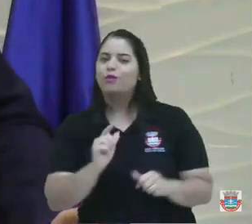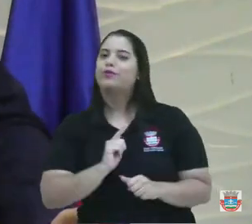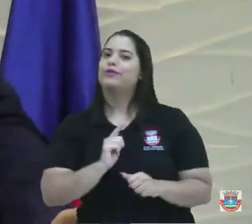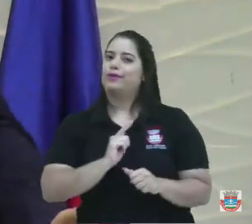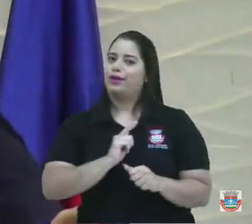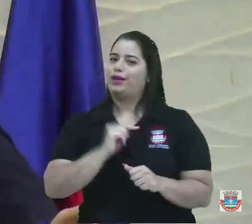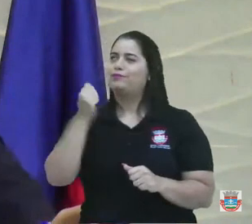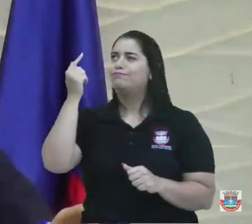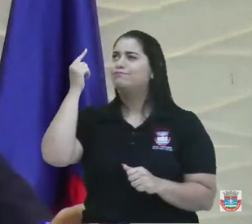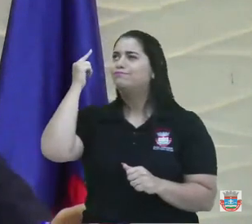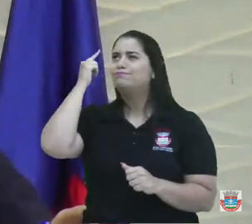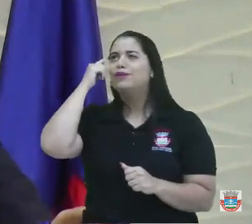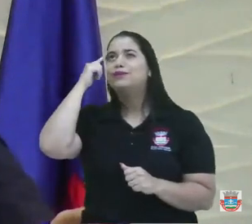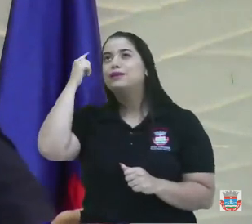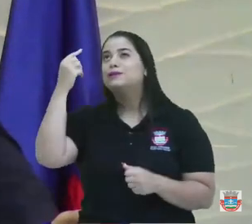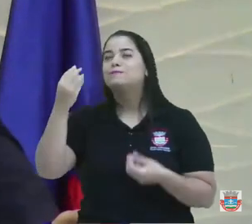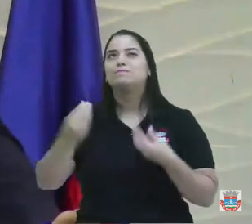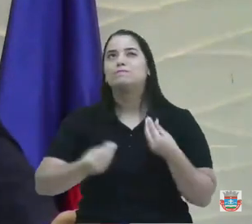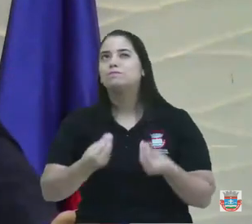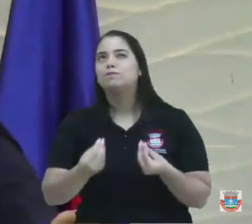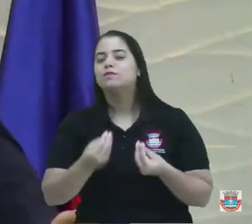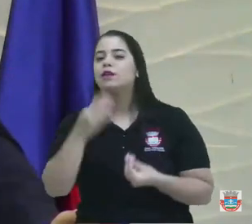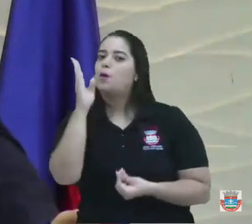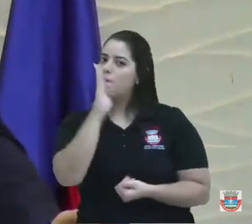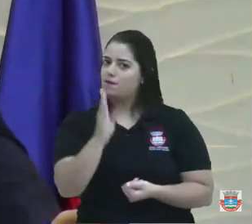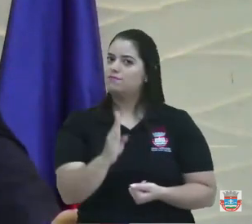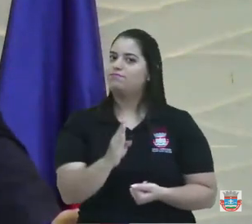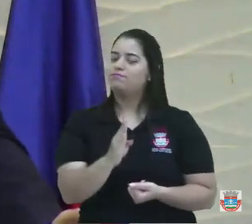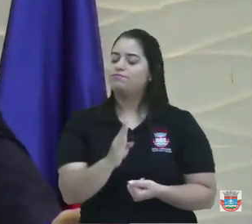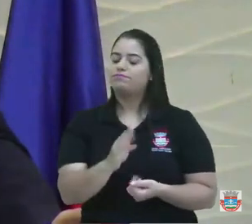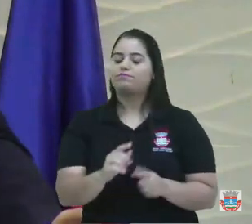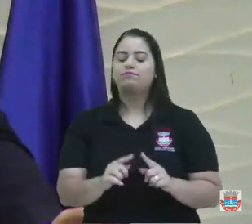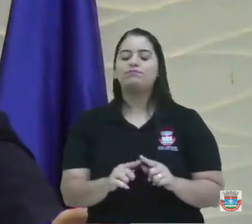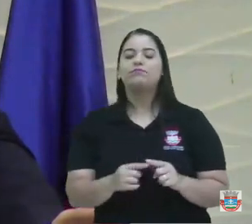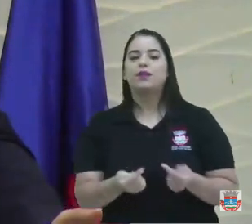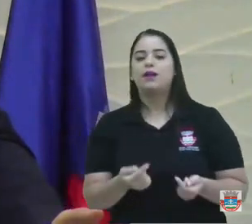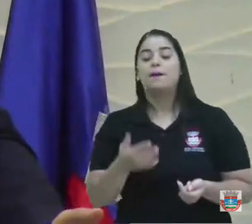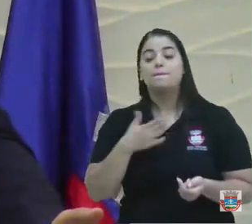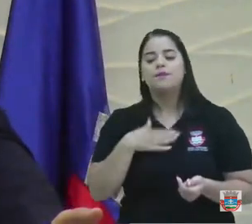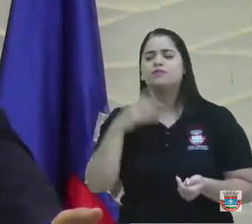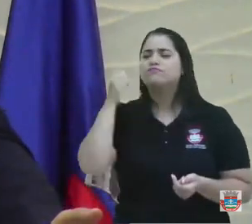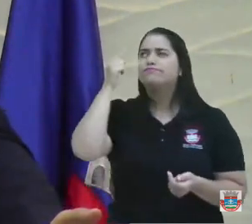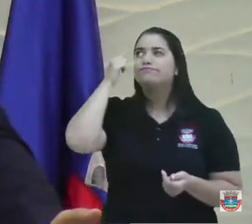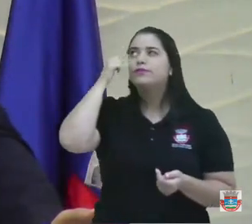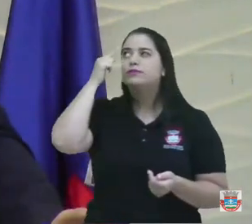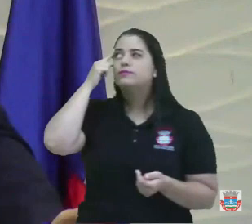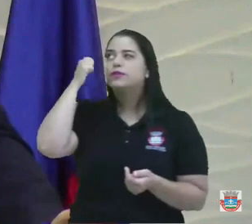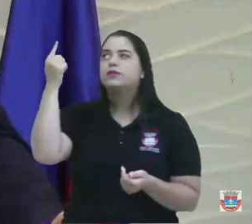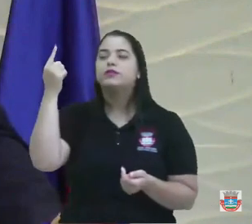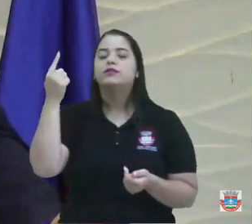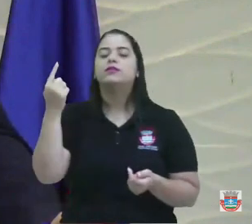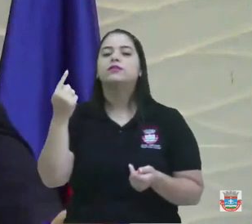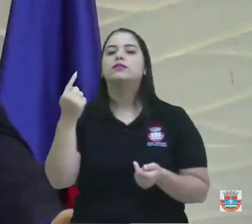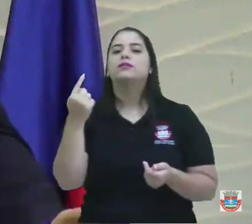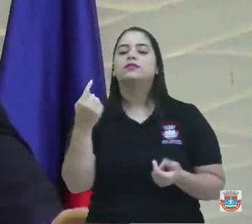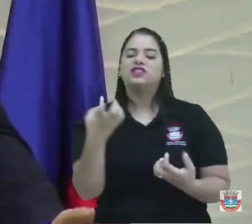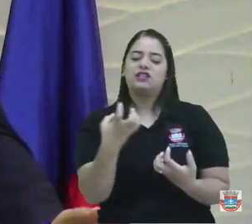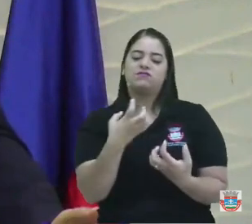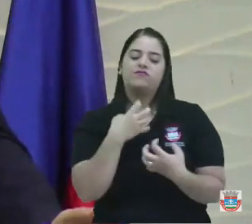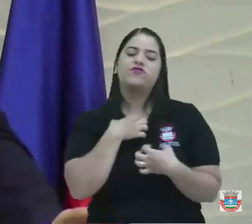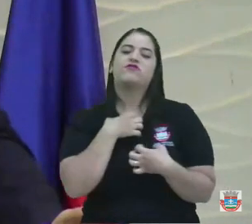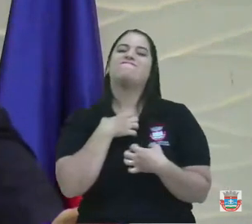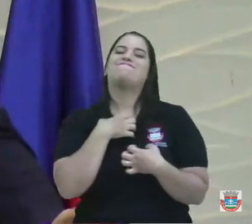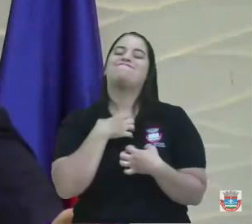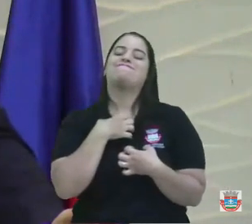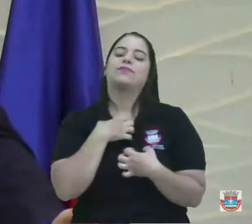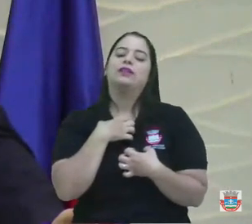ideologia, tem a sua forma de ver e de pensar o nosso país, mas aqui a minha reflexão é apenas no sentido de que nós estamos vivenciando um momento